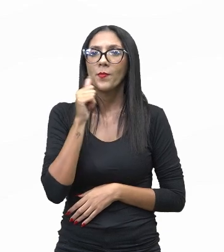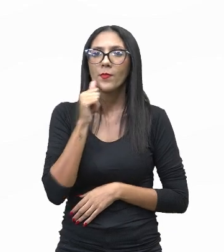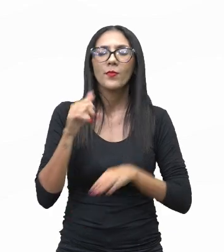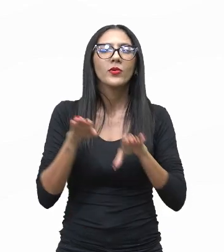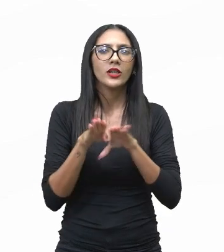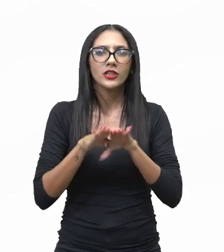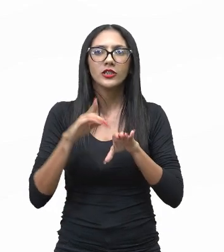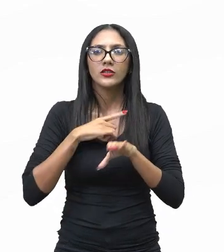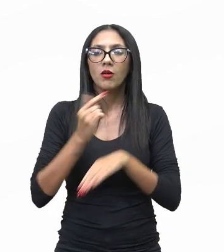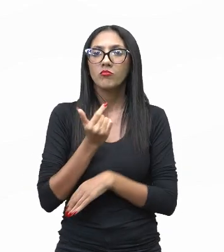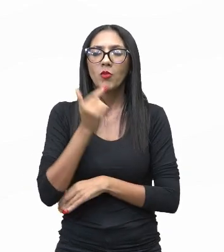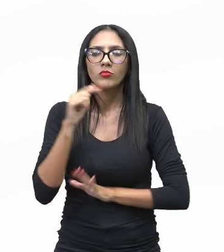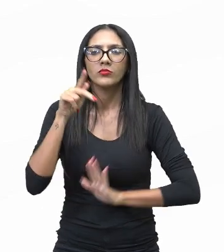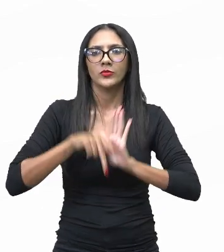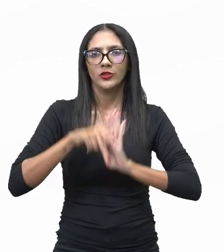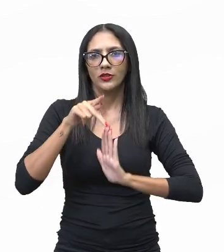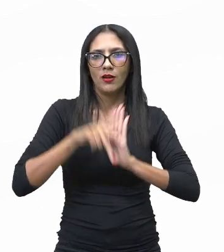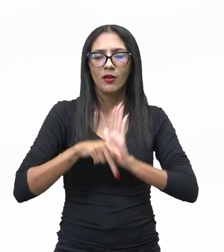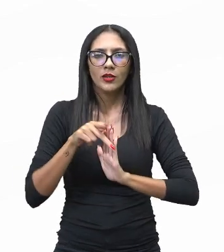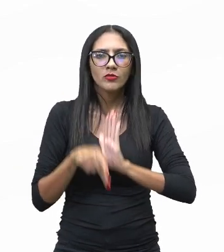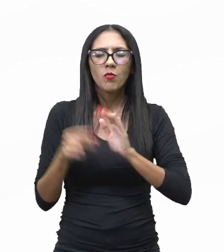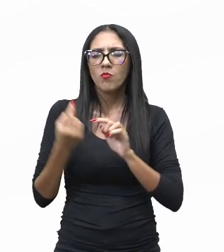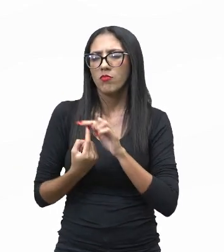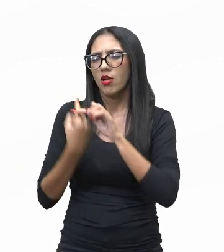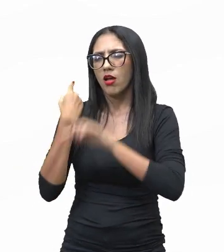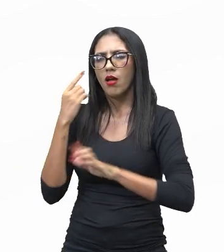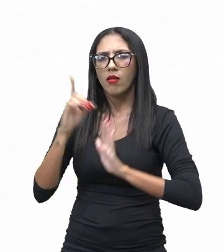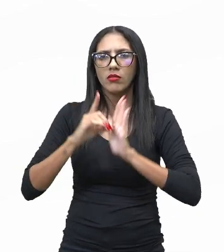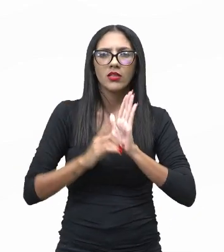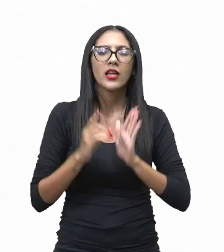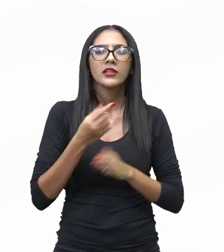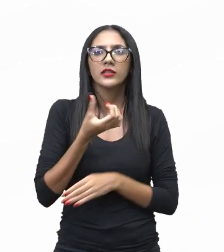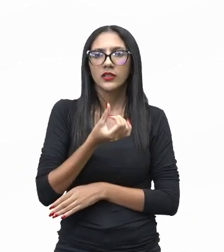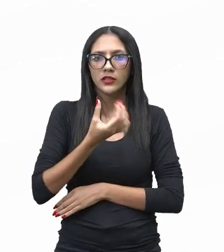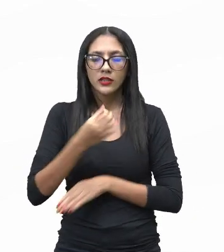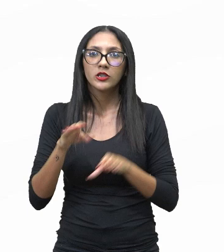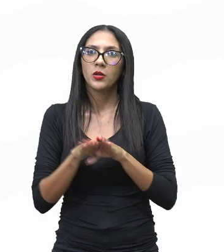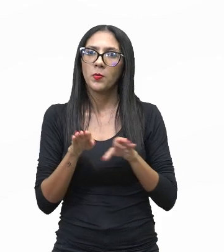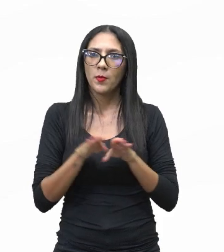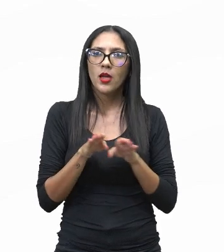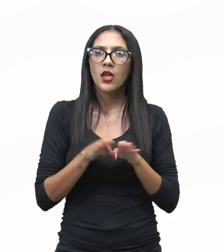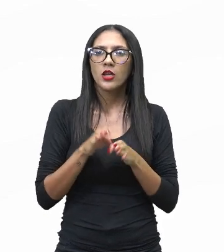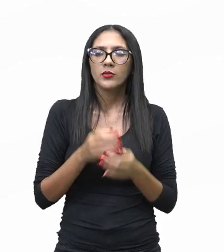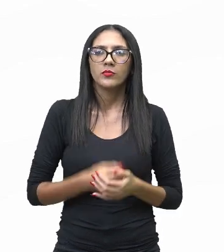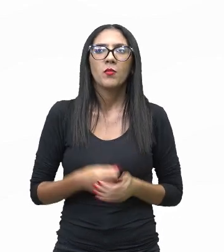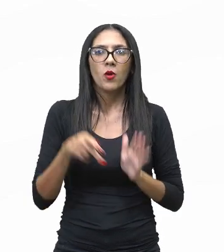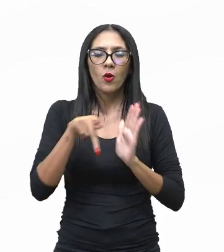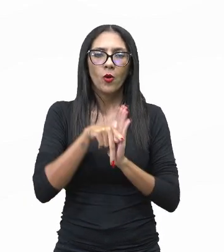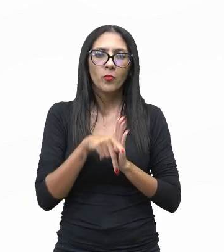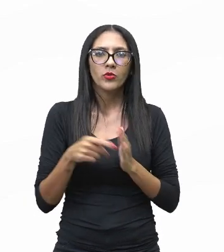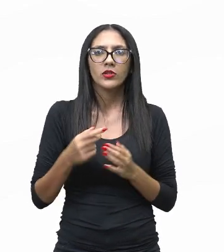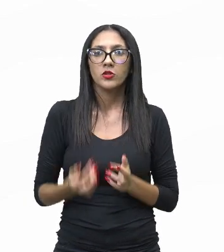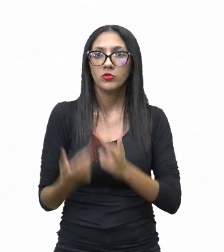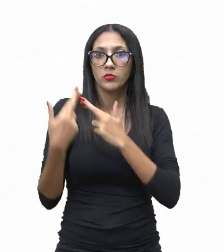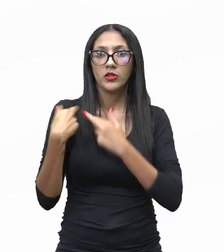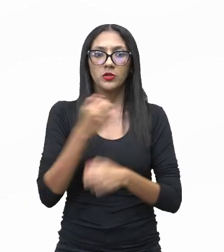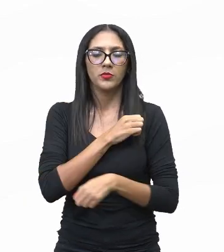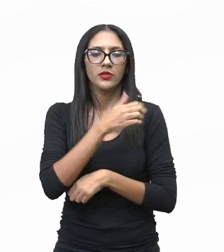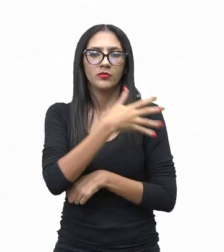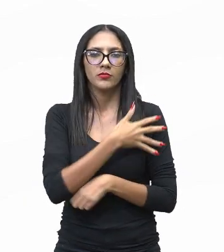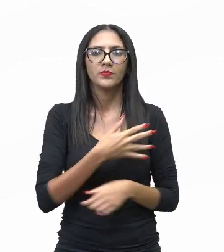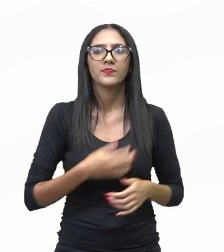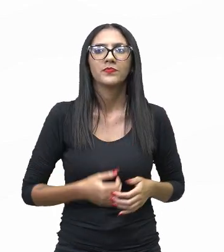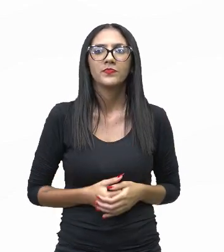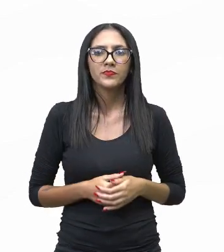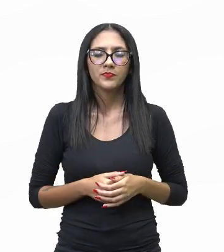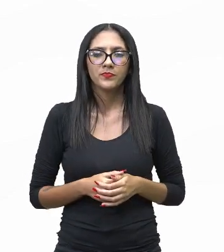que foi, né, elaborado lá na década de 70, governo militar. Temos também o polo ali ao longo do rio